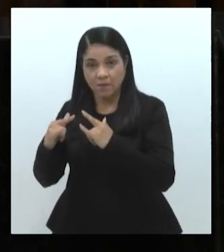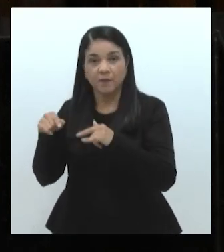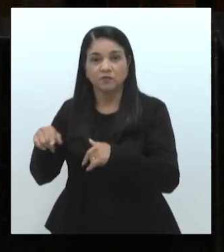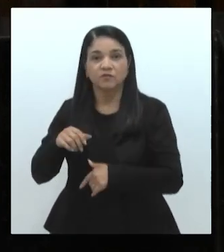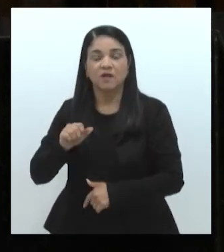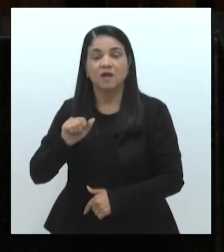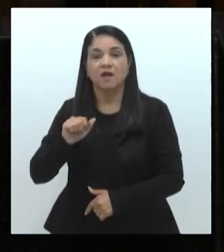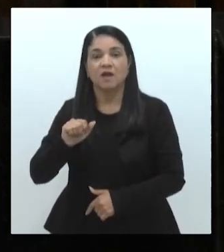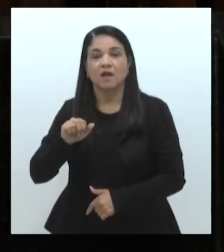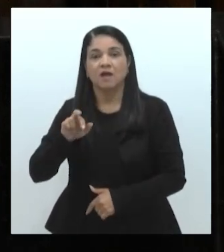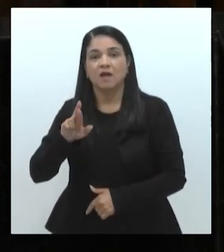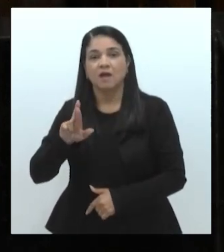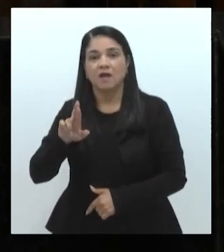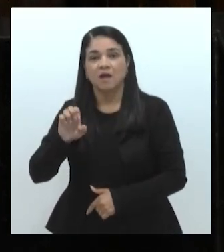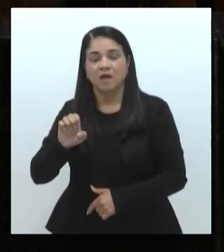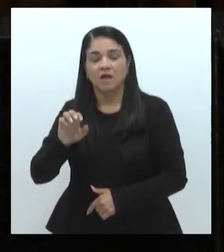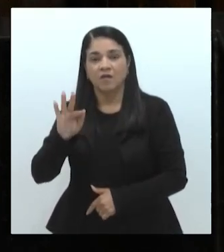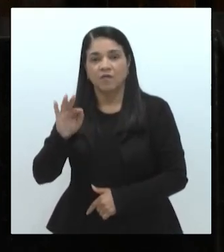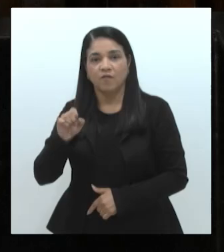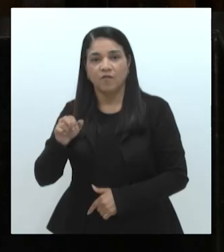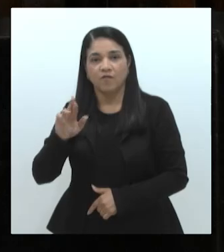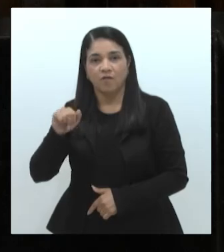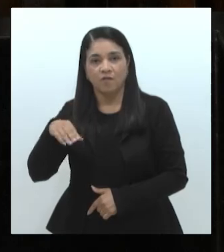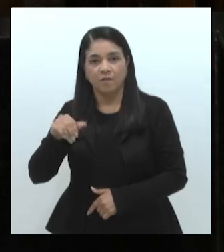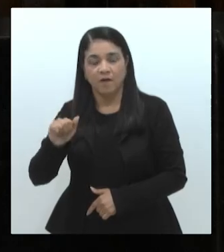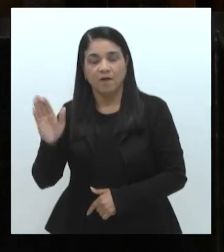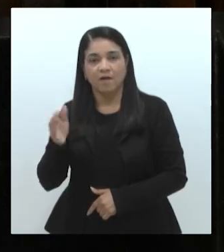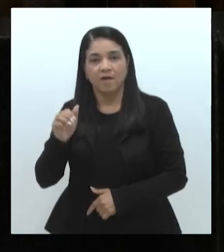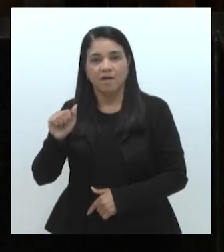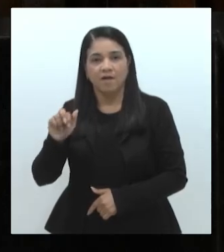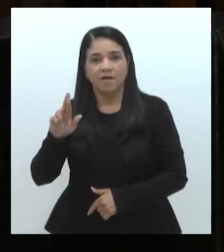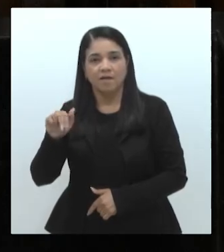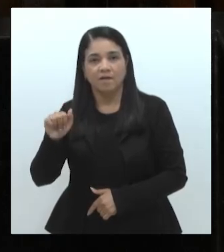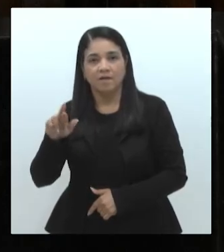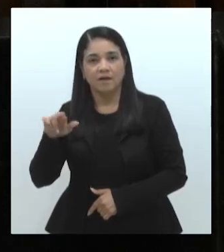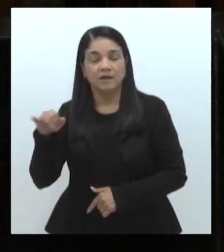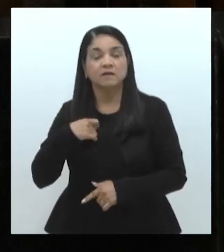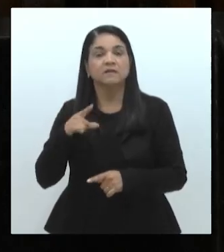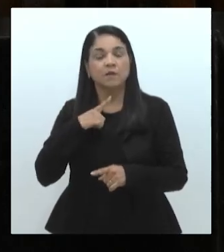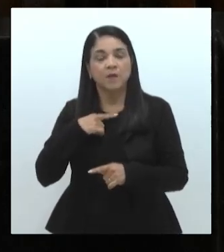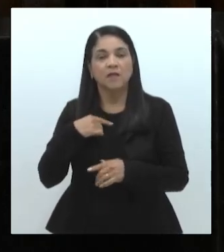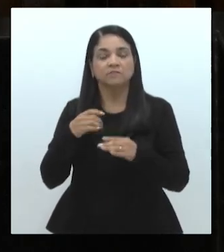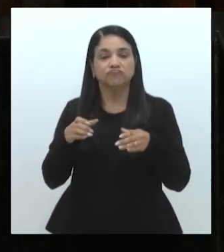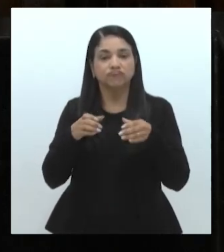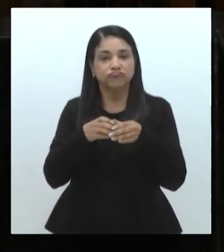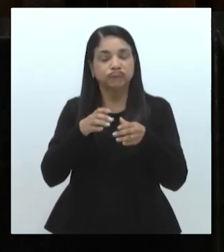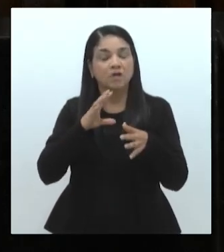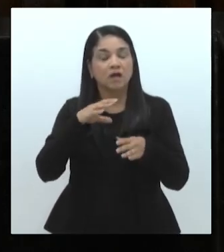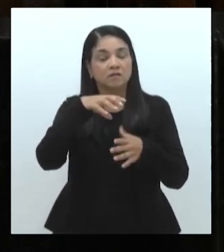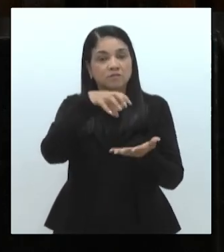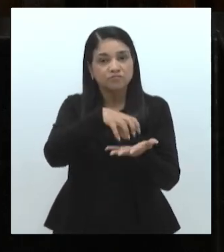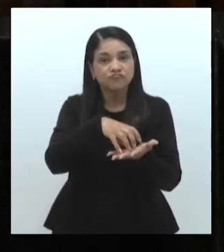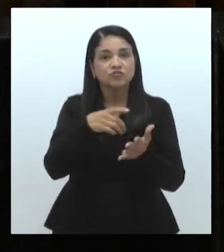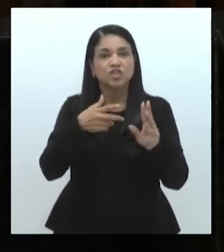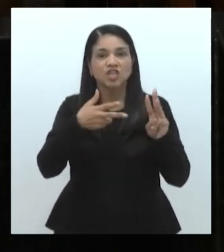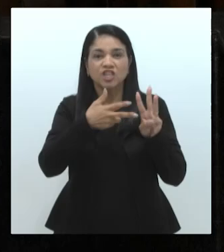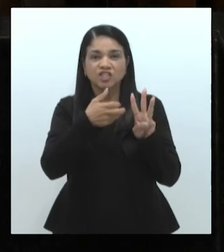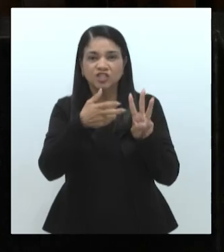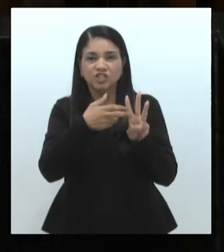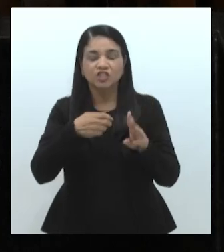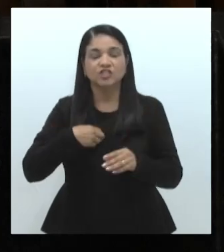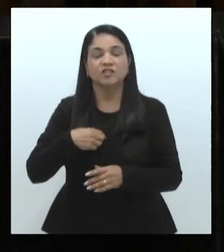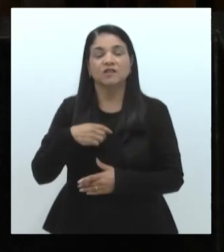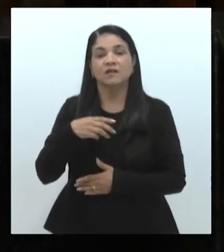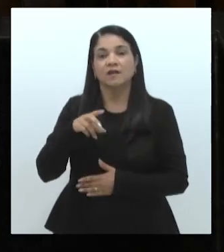agrária, considerando as áreas ribeirinhas, as áreas indígenas, as áreas quilombolas, as